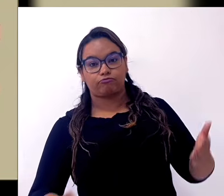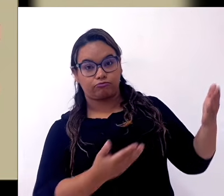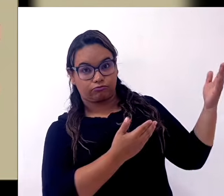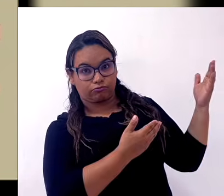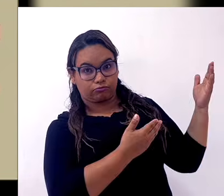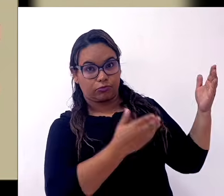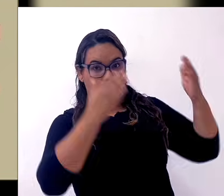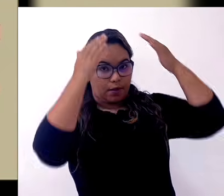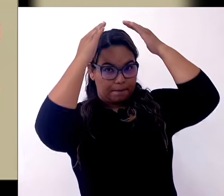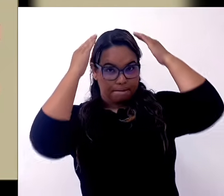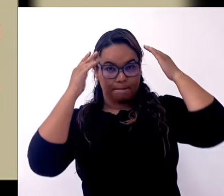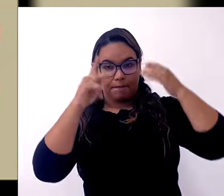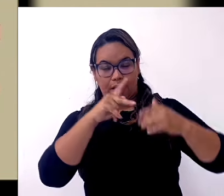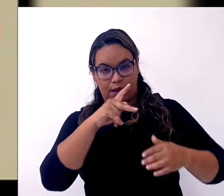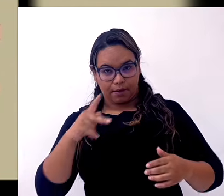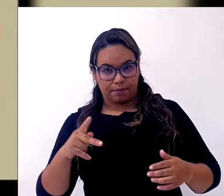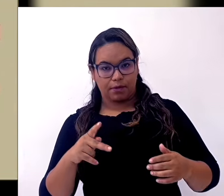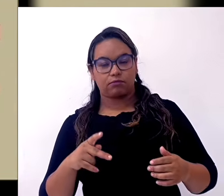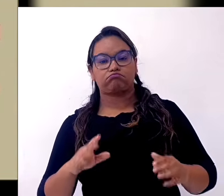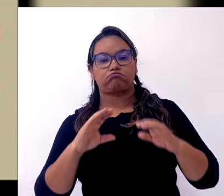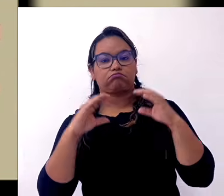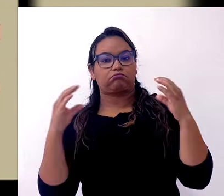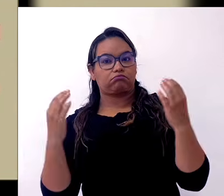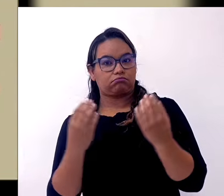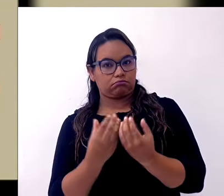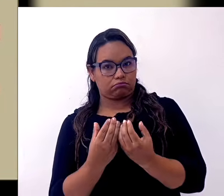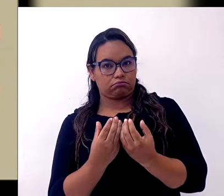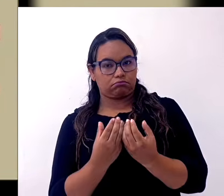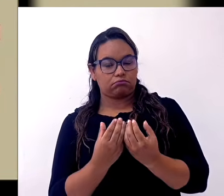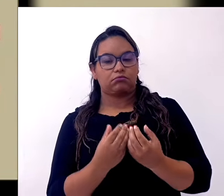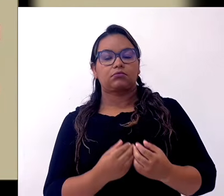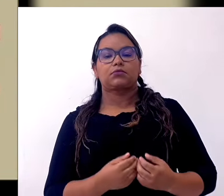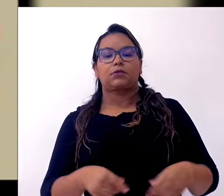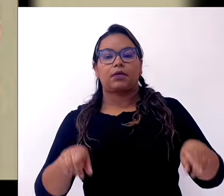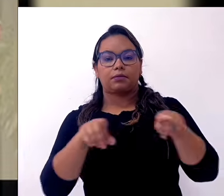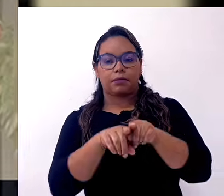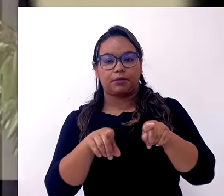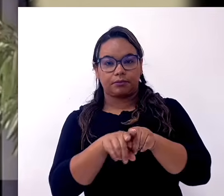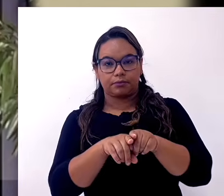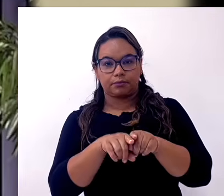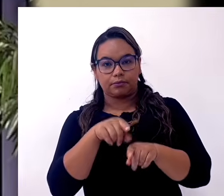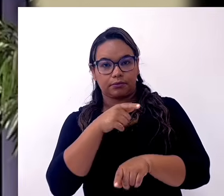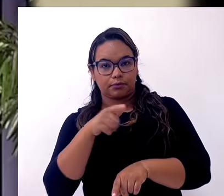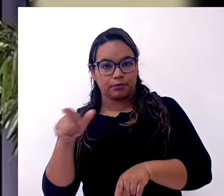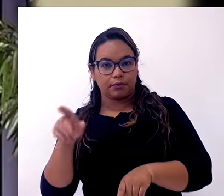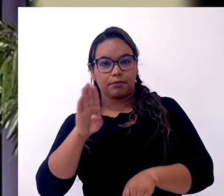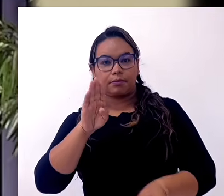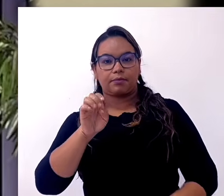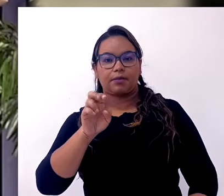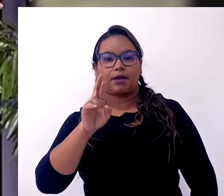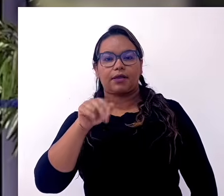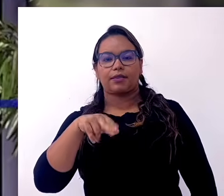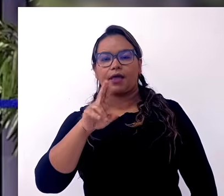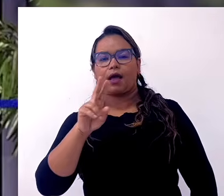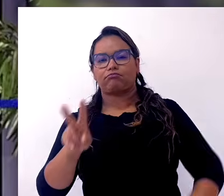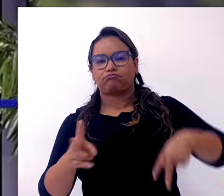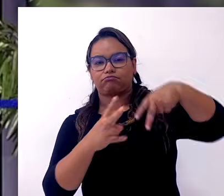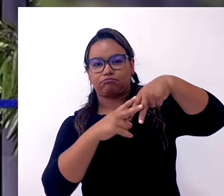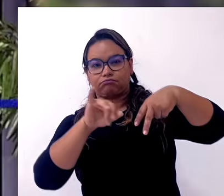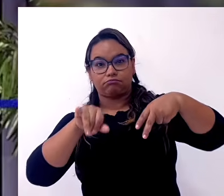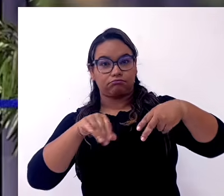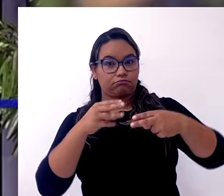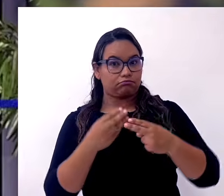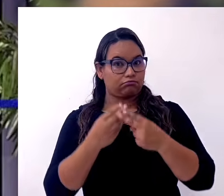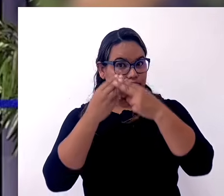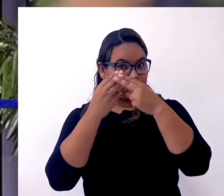II com B'nai B'rith, o maçom dos judeus. E esta é uma fascinante figura representativa, com ele no